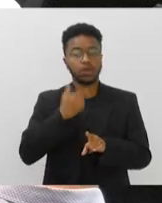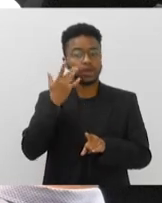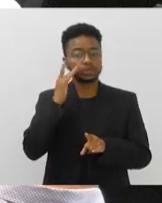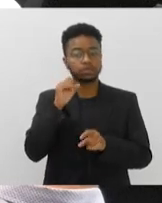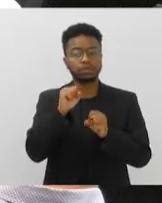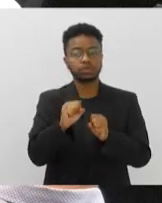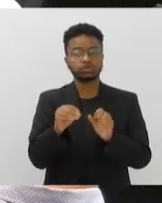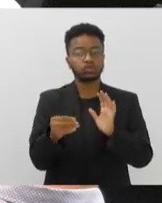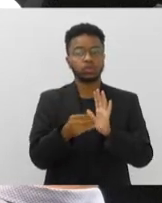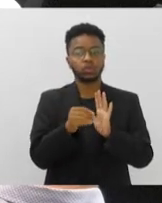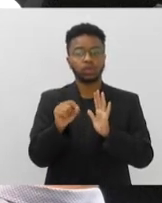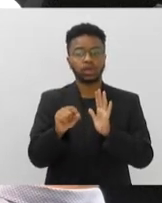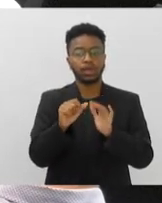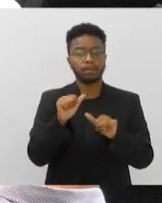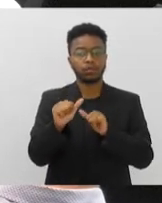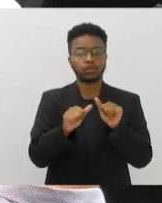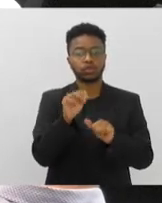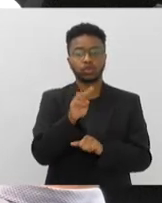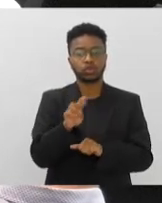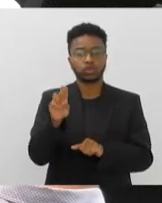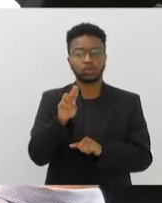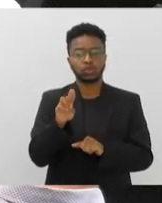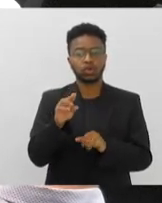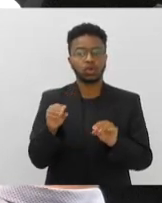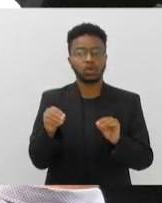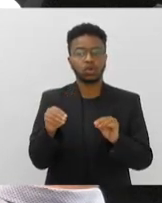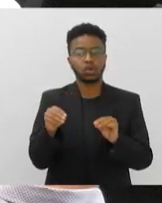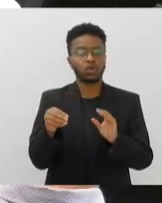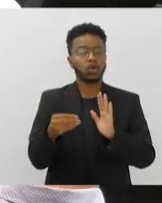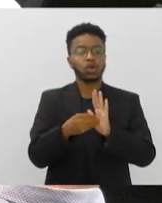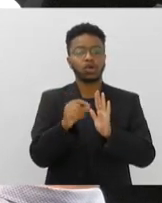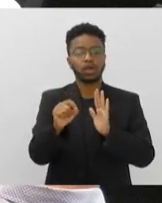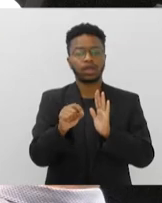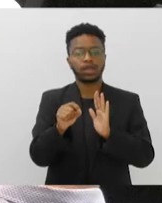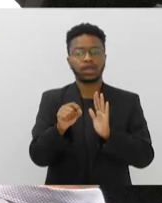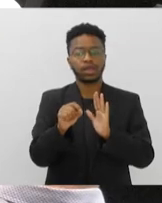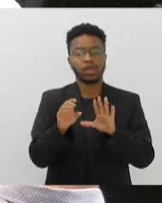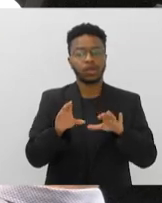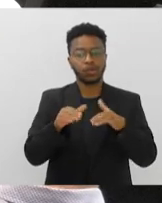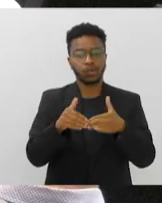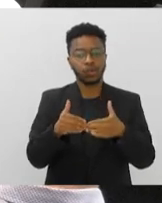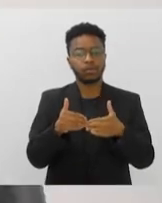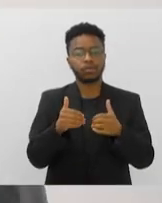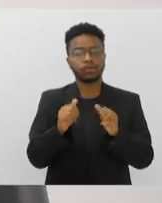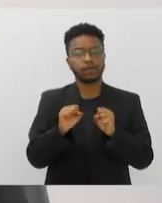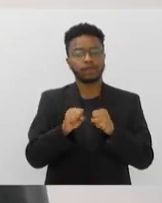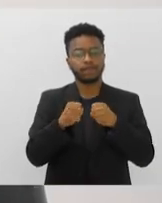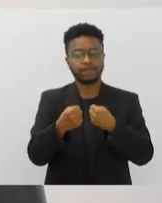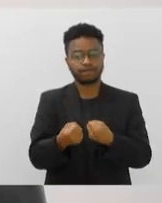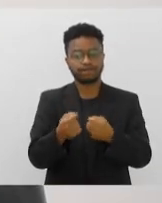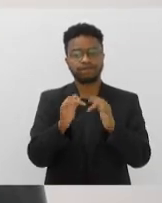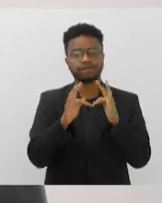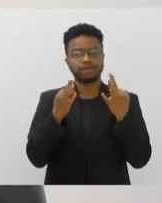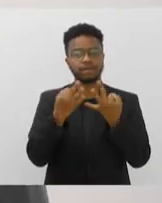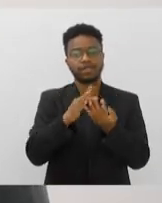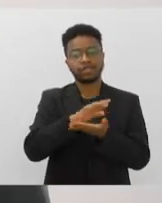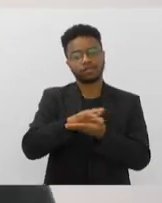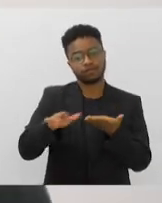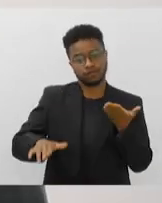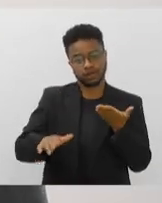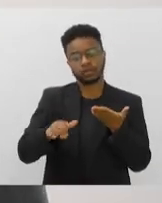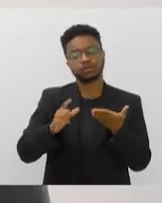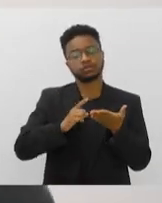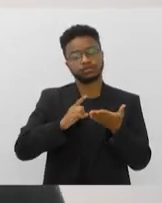colocar mudar o nome da frente paraa frente parlamentar em defesa das famílias porque eu acho que isso abrangeria todos os tipos de família a